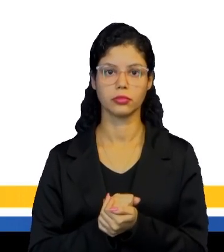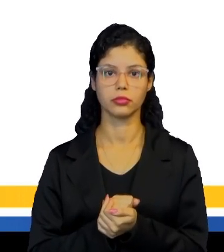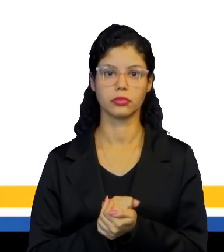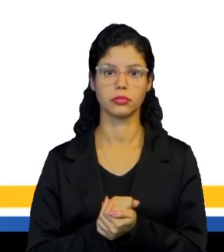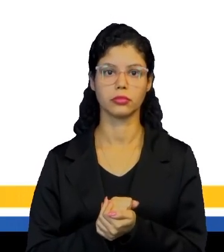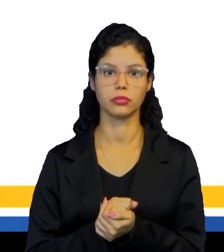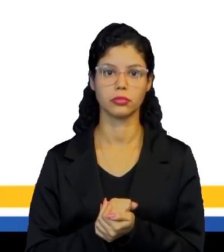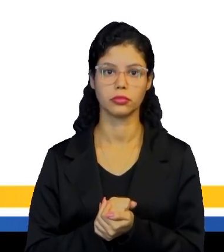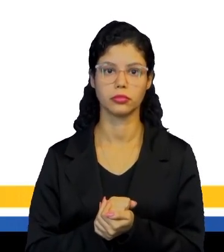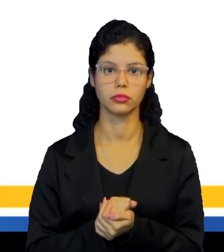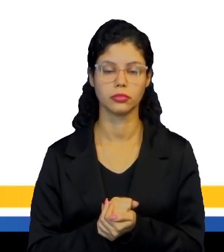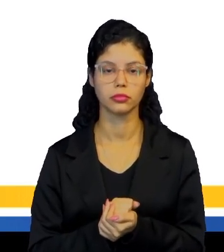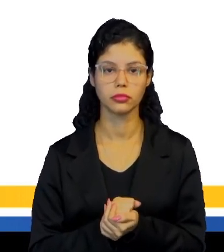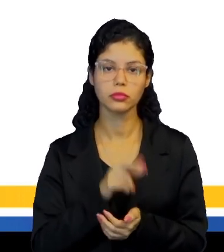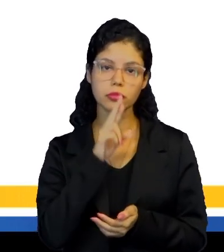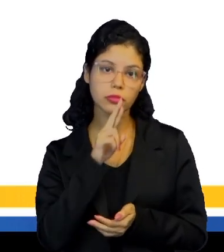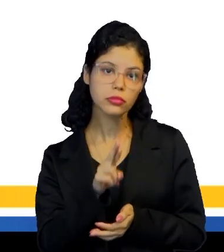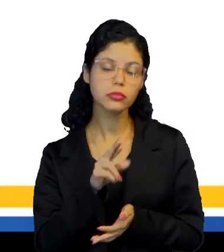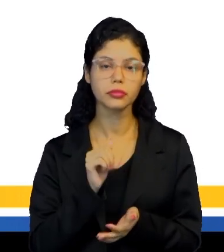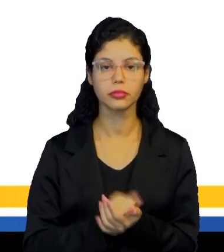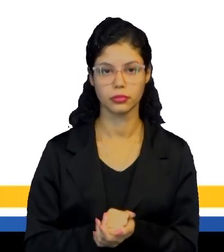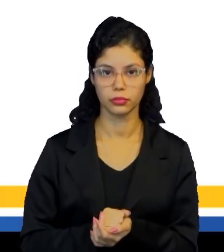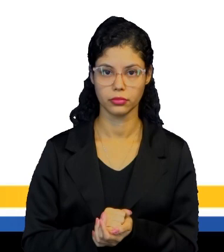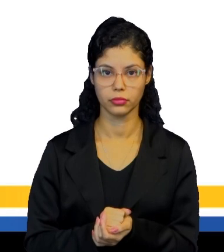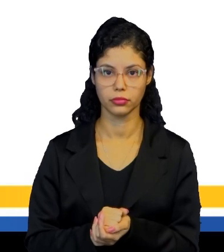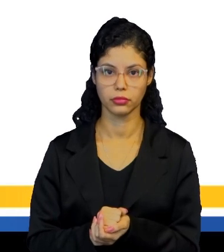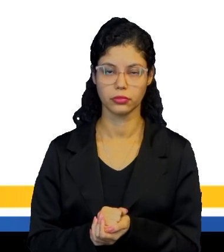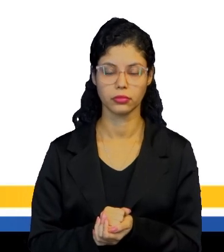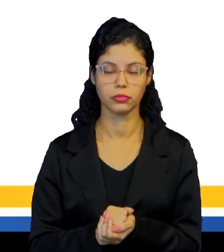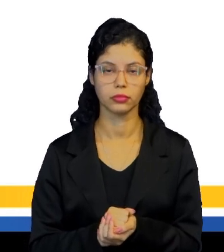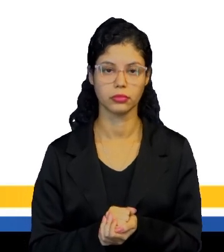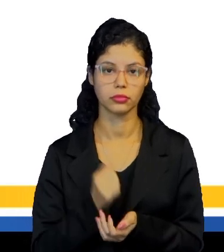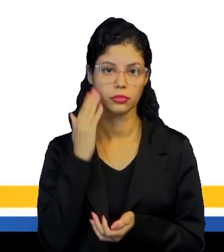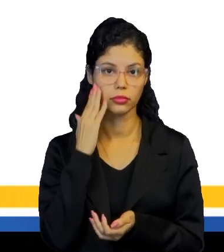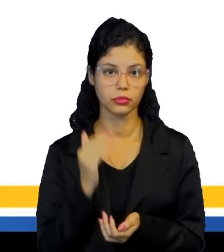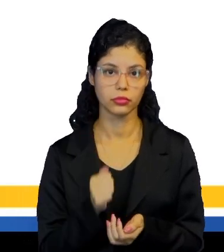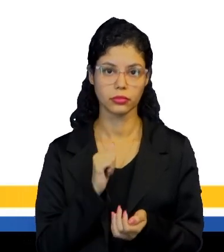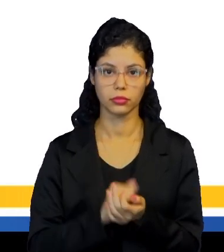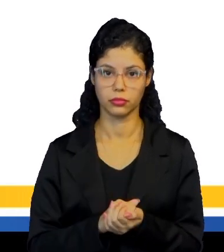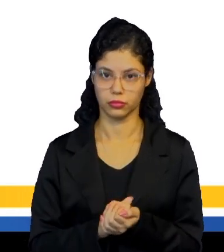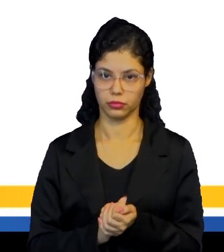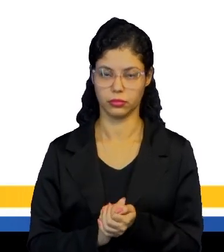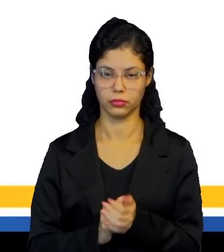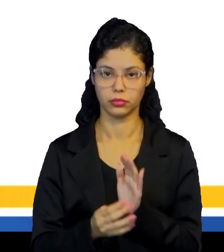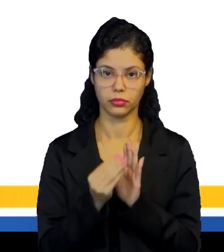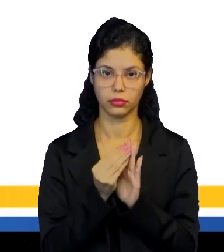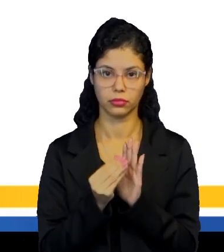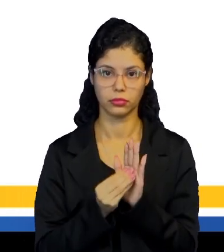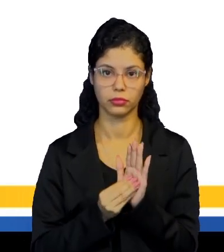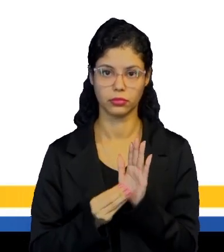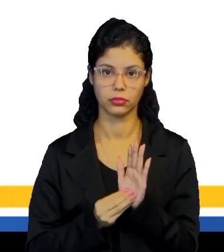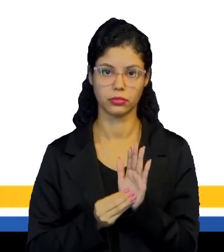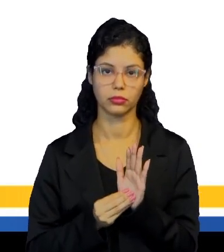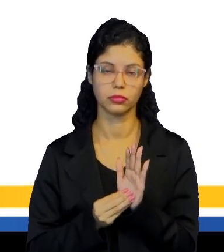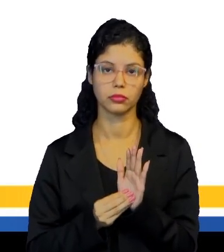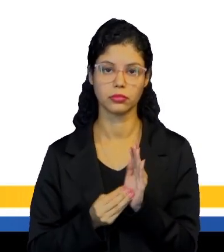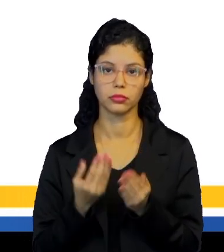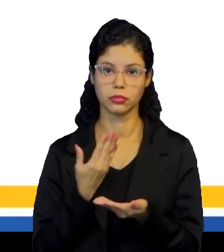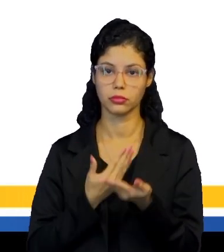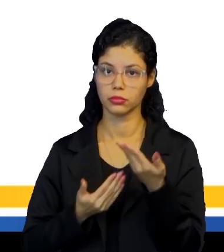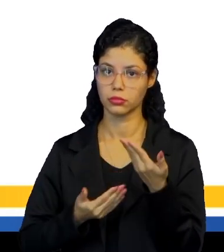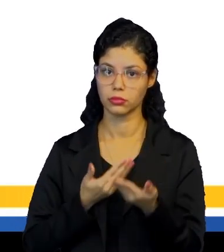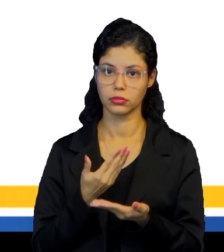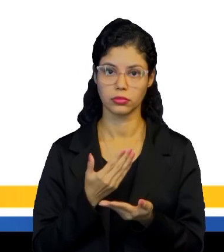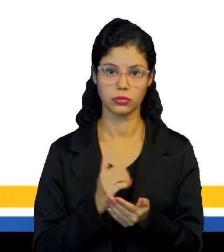alguns exemplos vamos a resposta tô sabendo que essas grandezas se